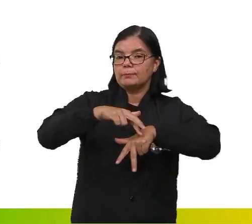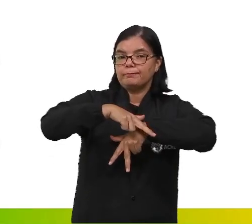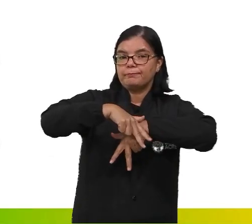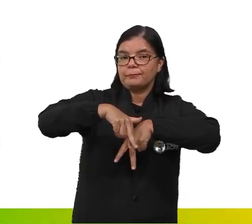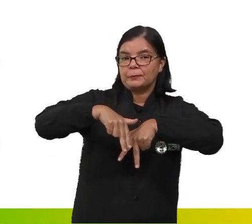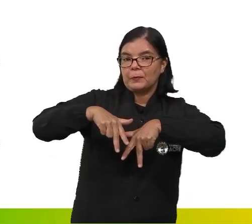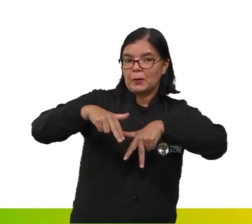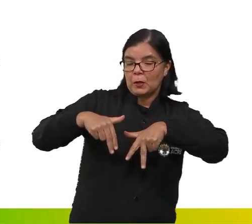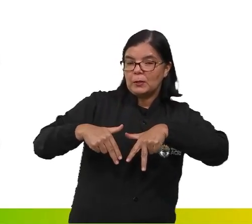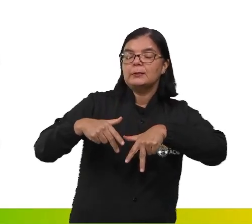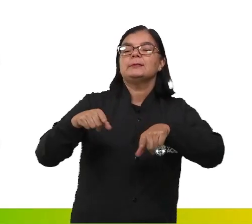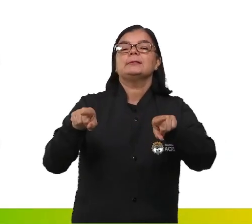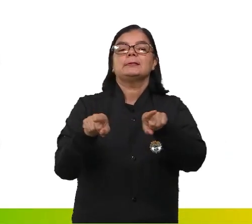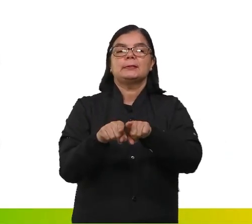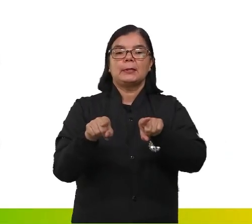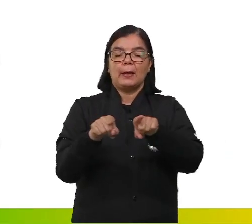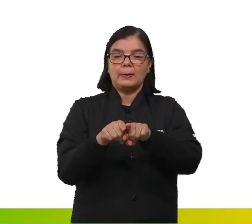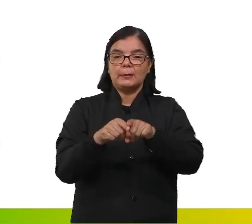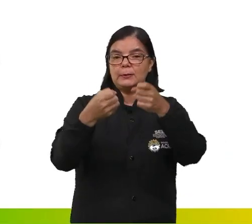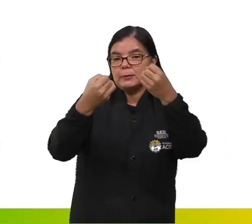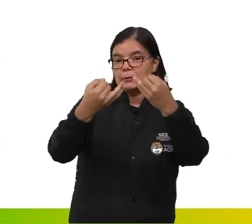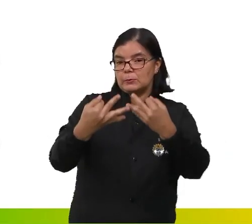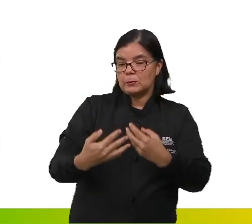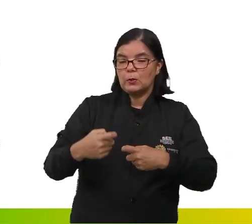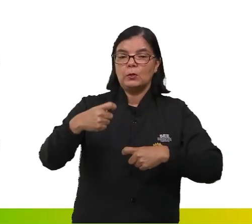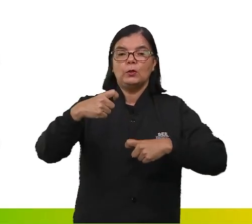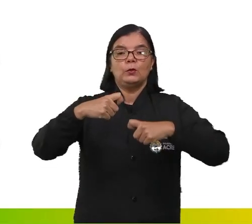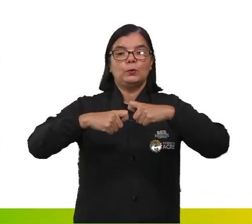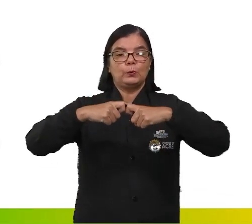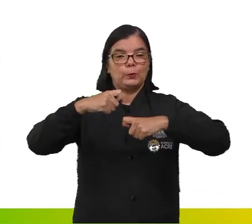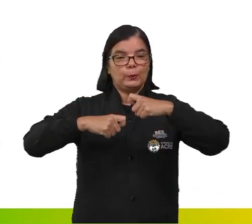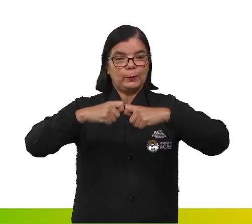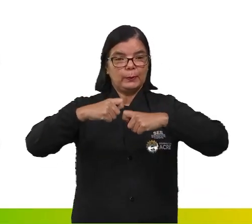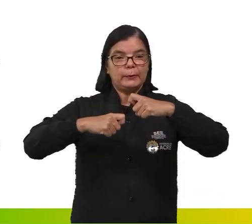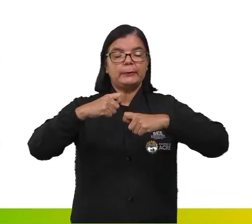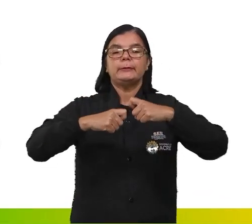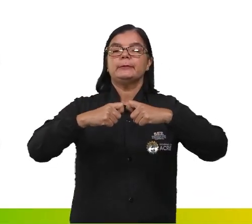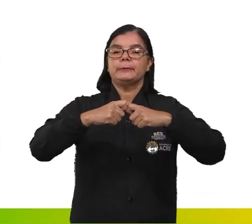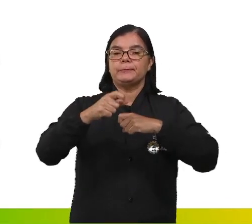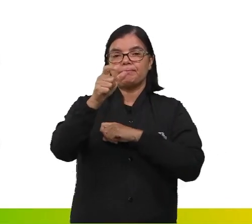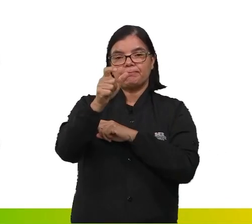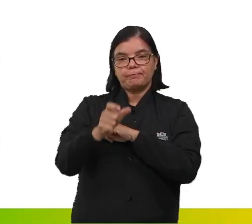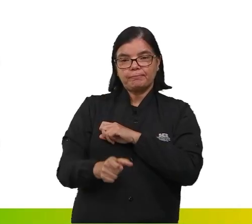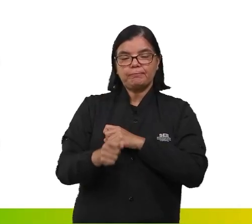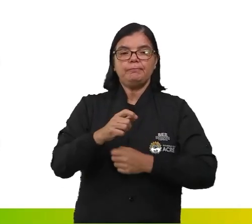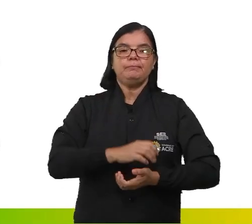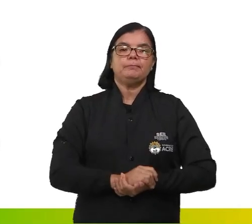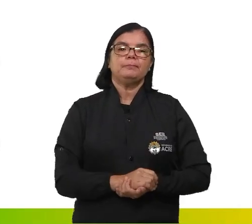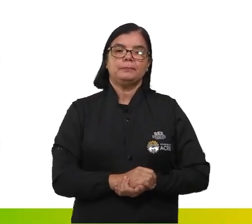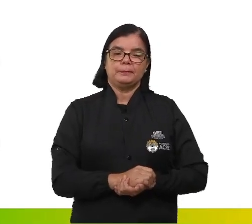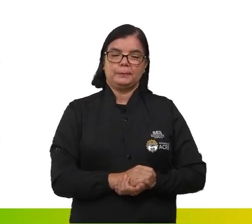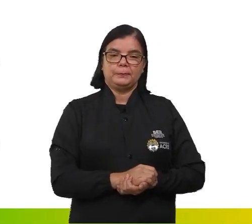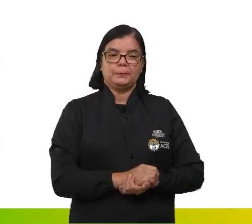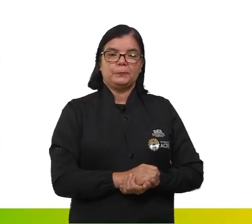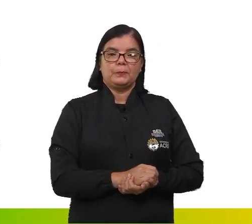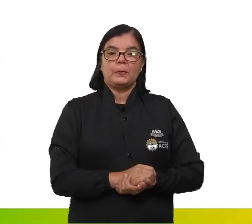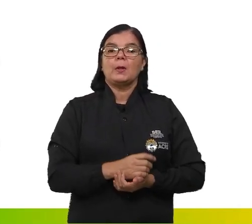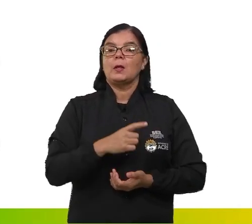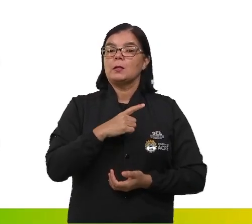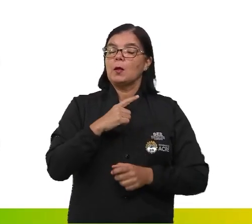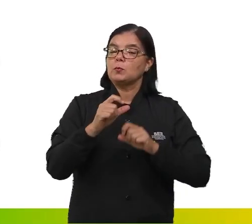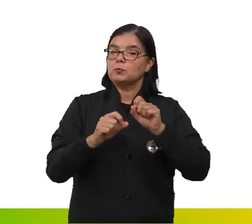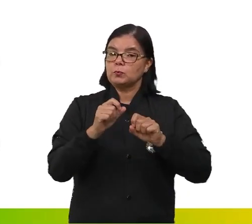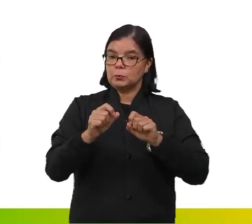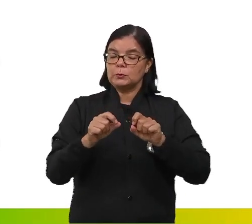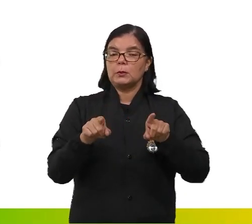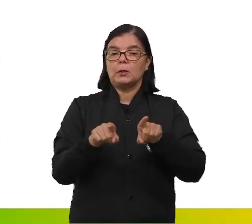gênero, inclusive abordando a questão da sexualidade e performatividade. Então, a questão